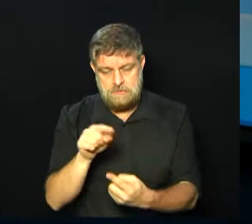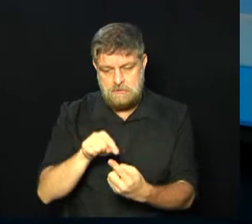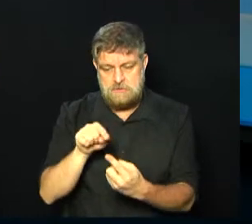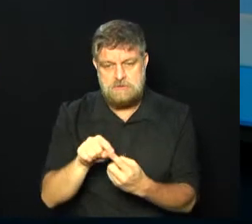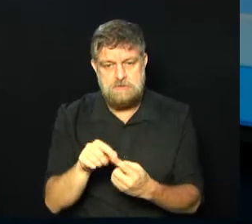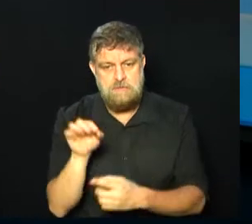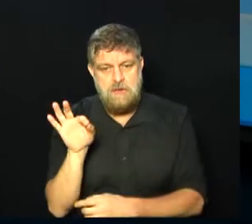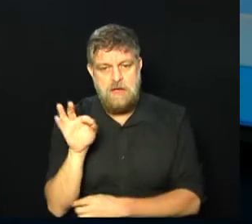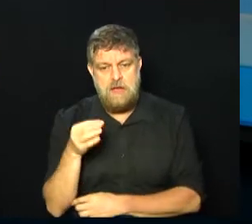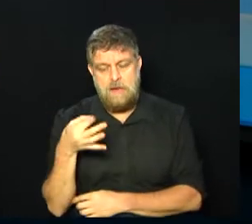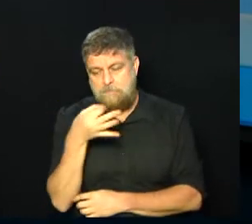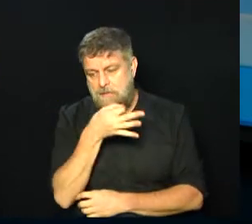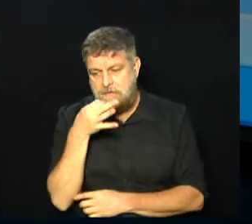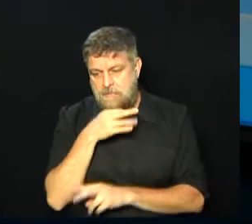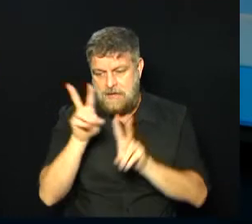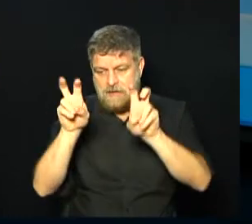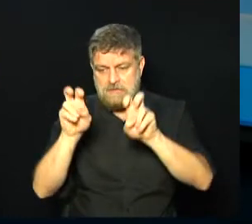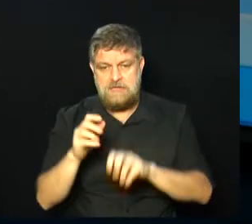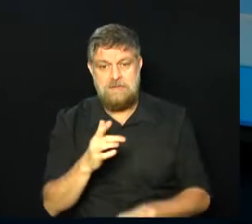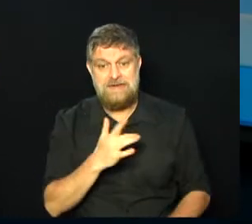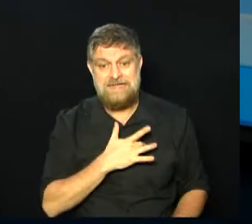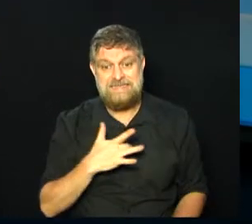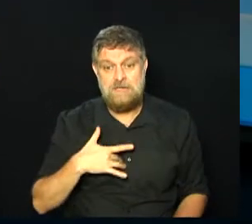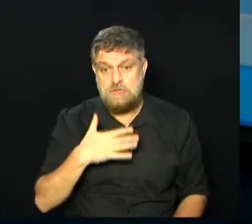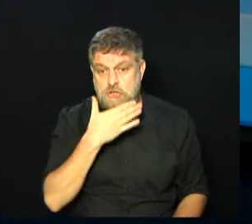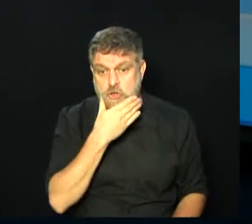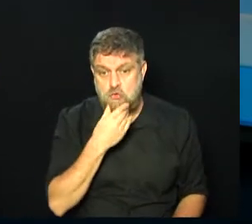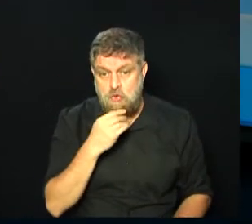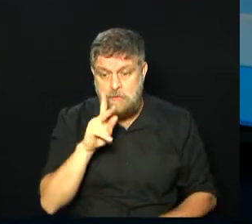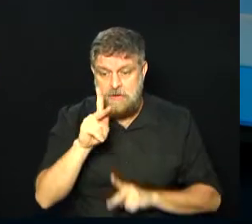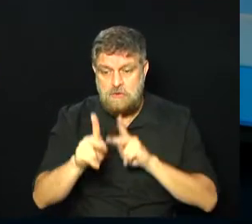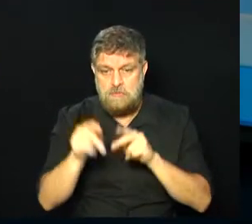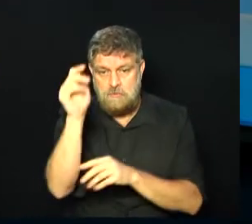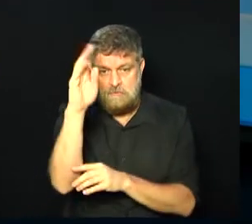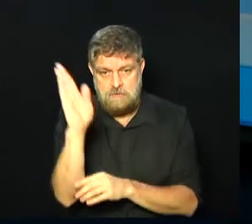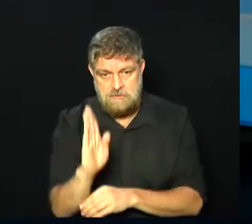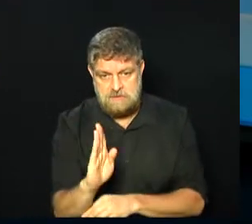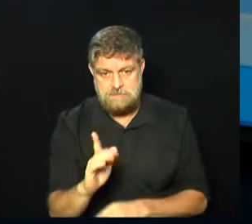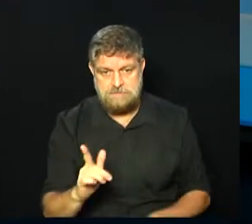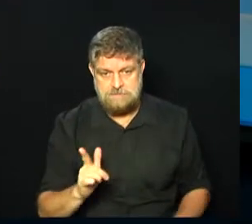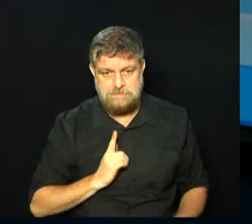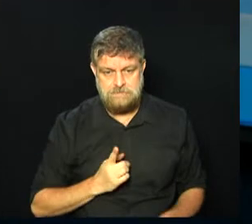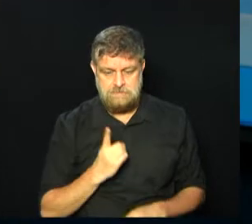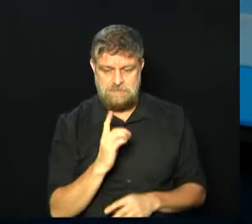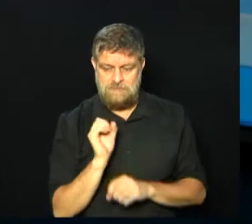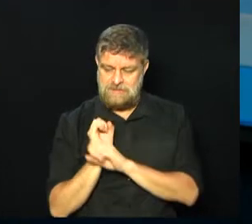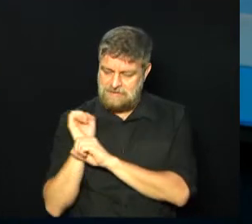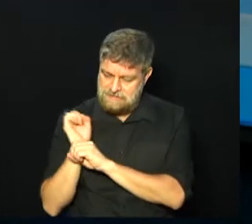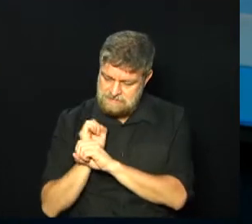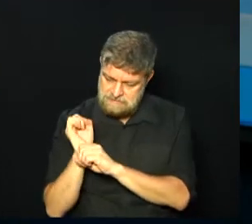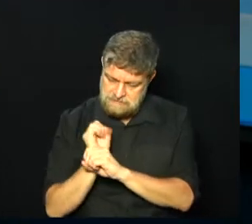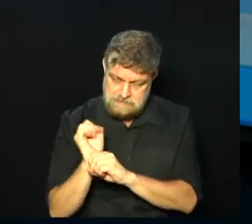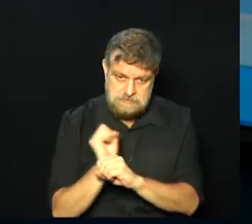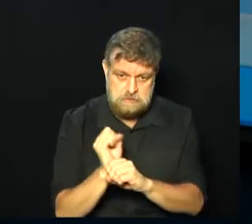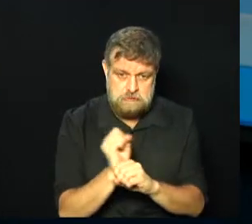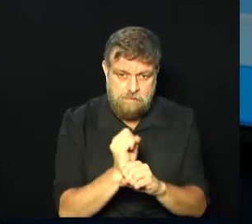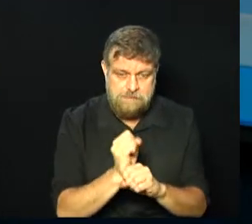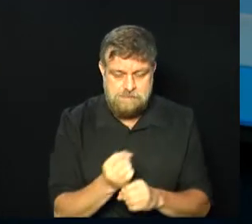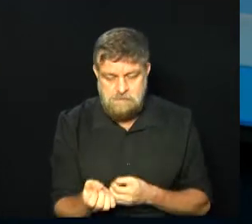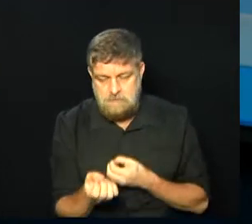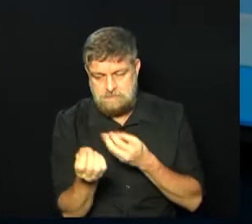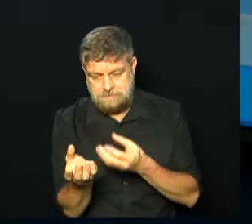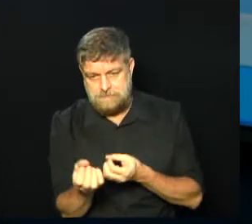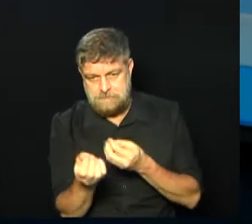da saúde integral do homem brasileiro. São 10 anos levando informação